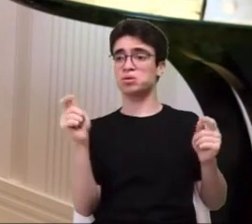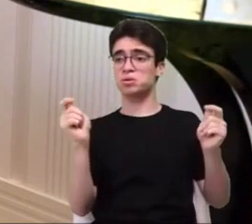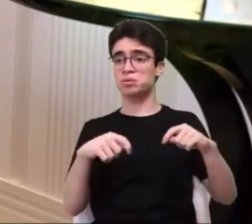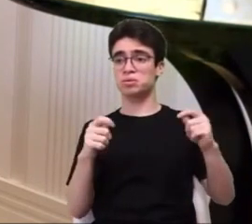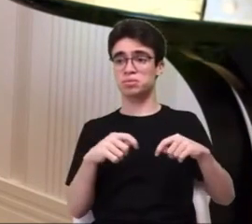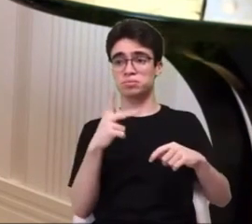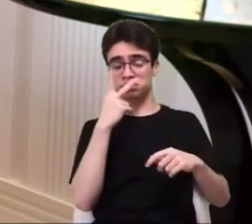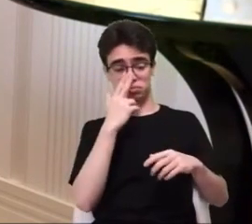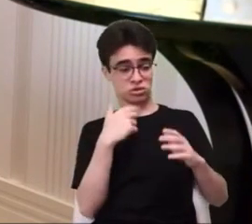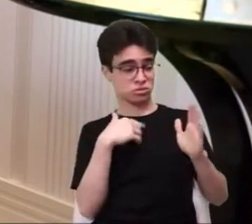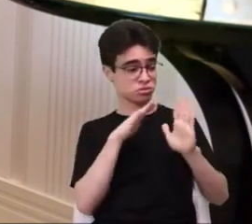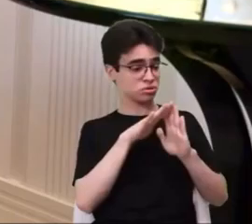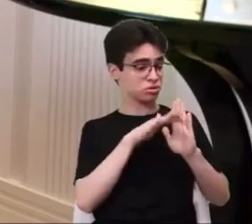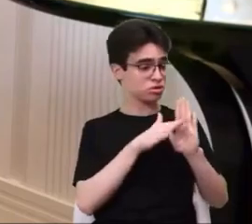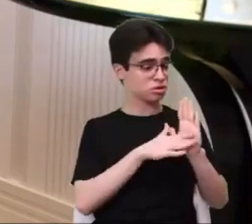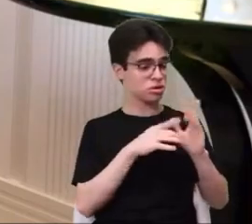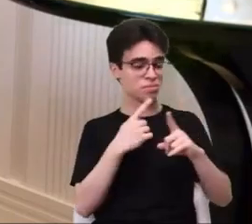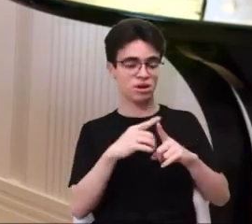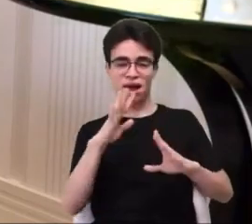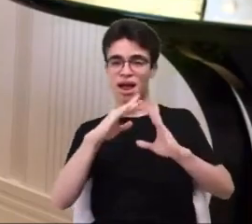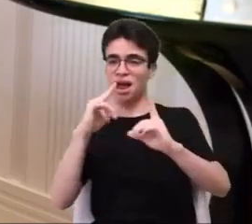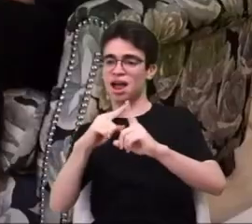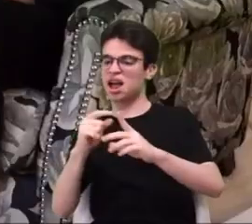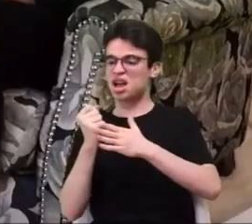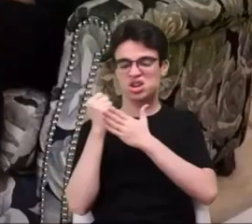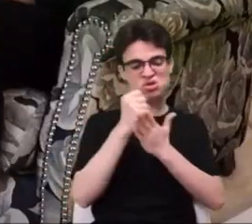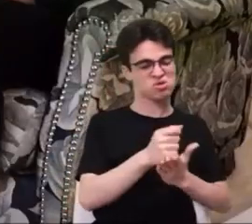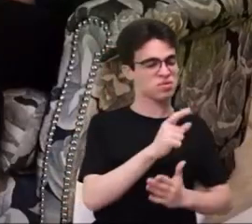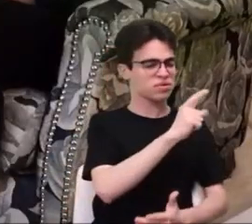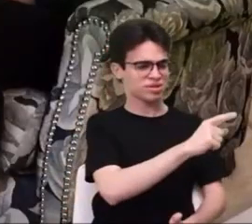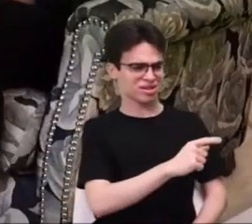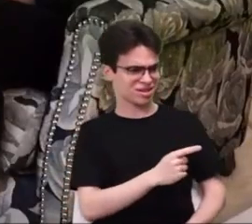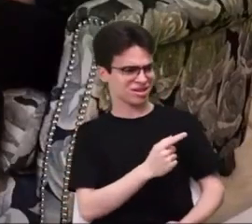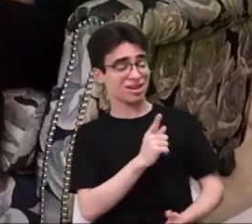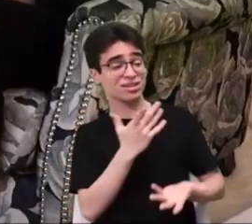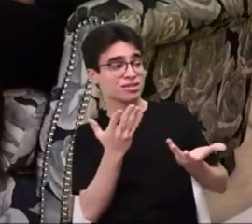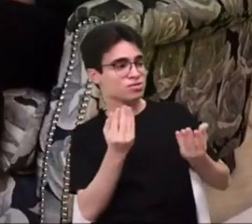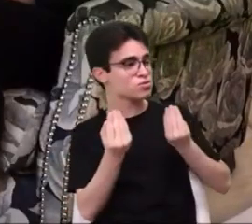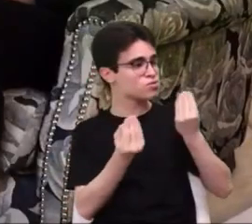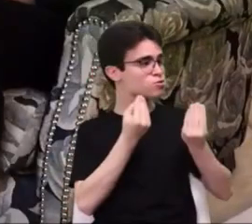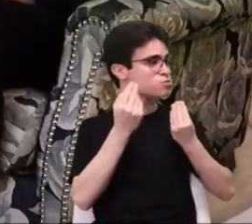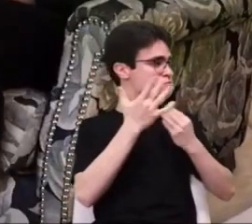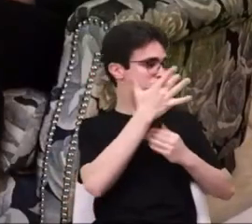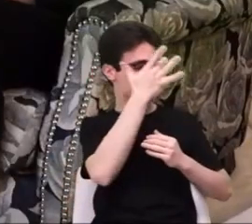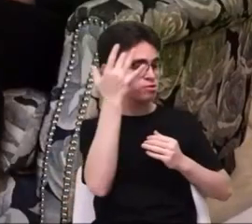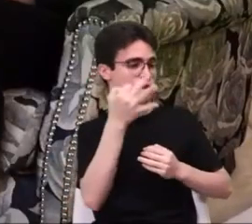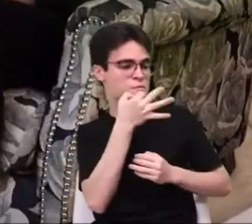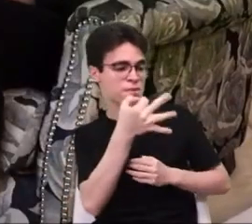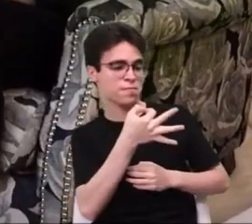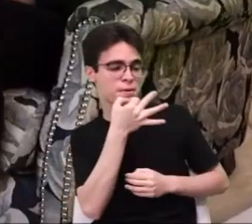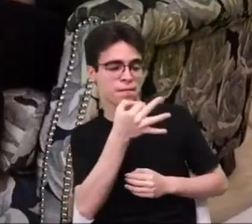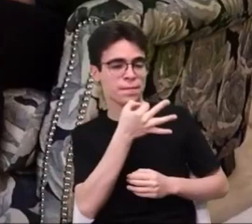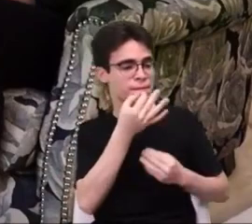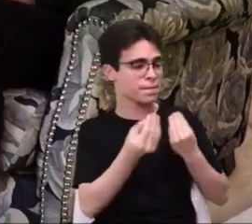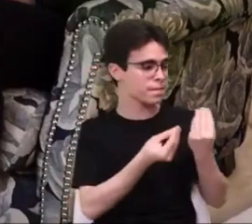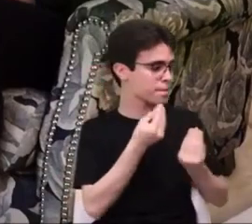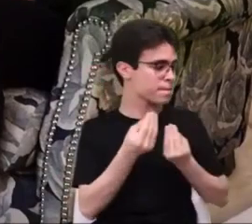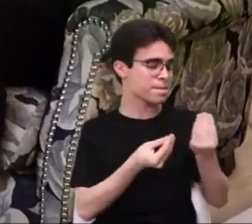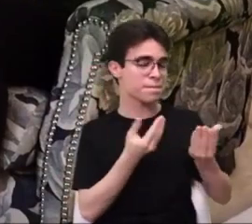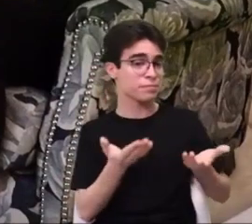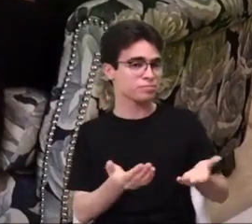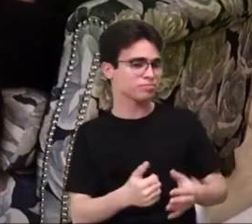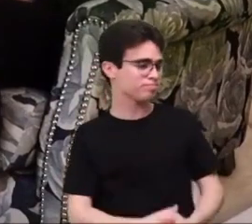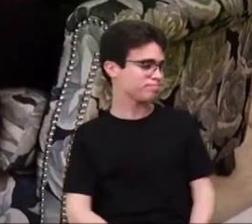ter receita, é porque a igreja sustenta você. E como é que ficam esses argumentos aí diante do Saulo de